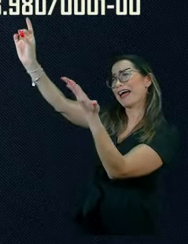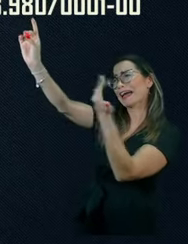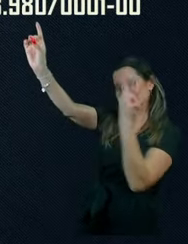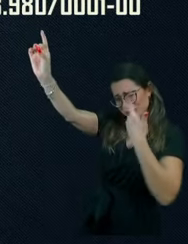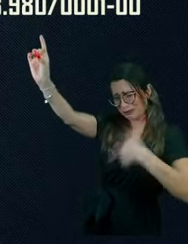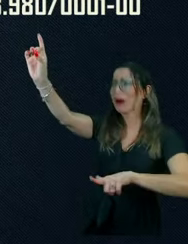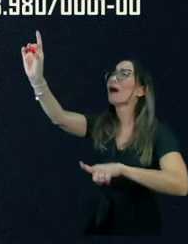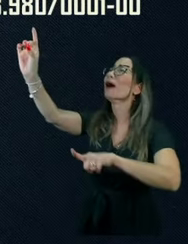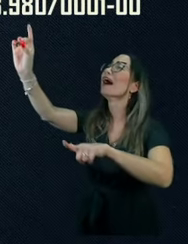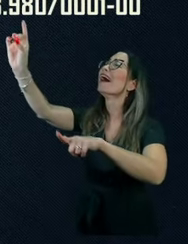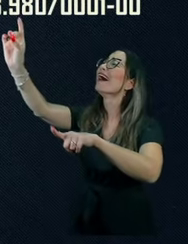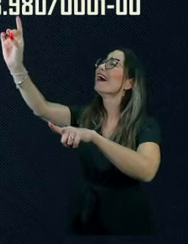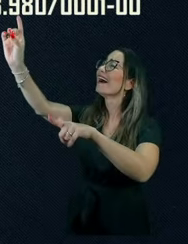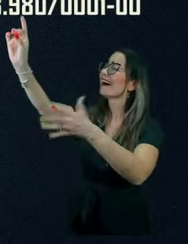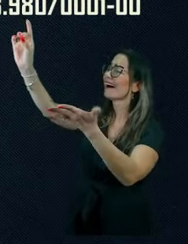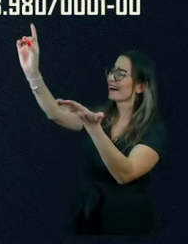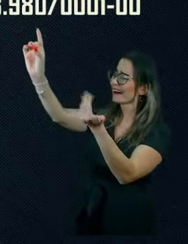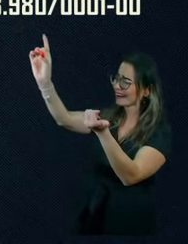novamente.